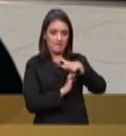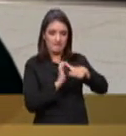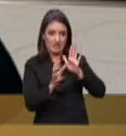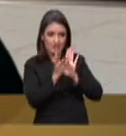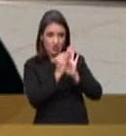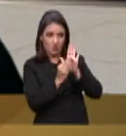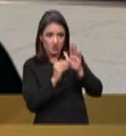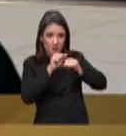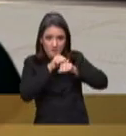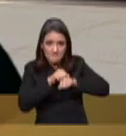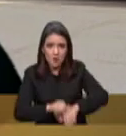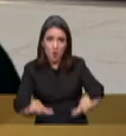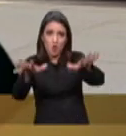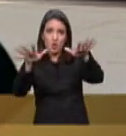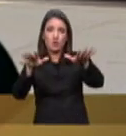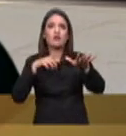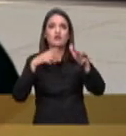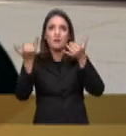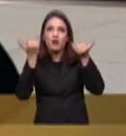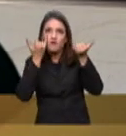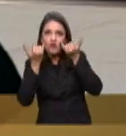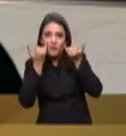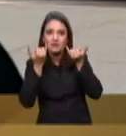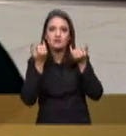de natureza informativa ou política